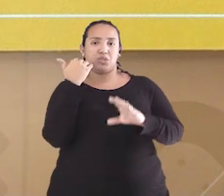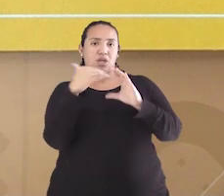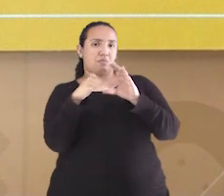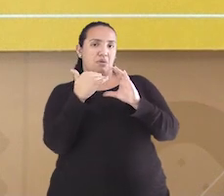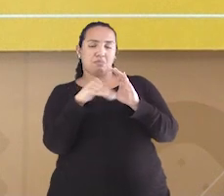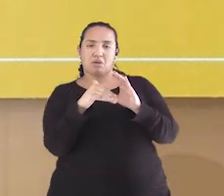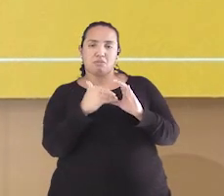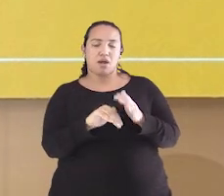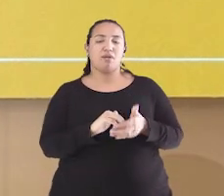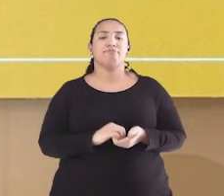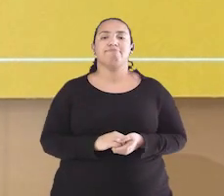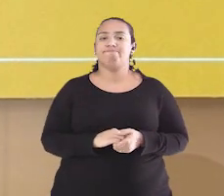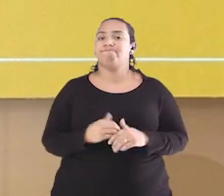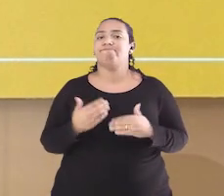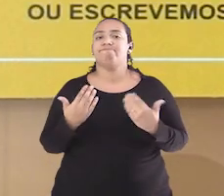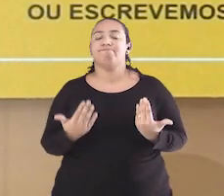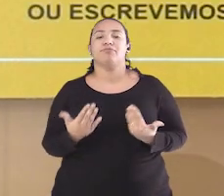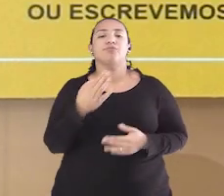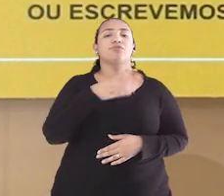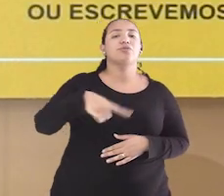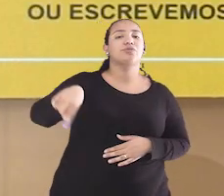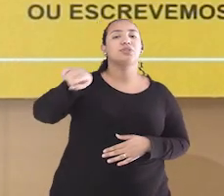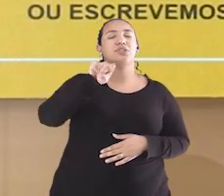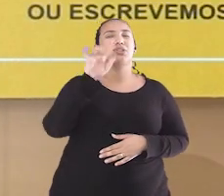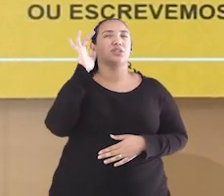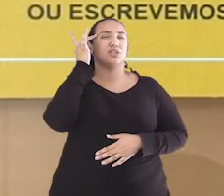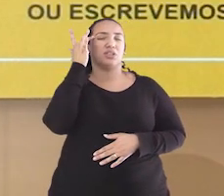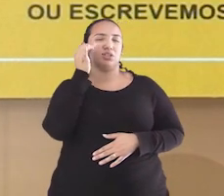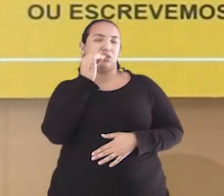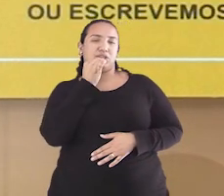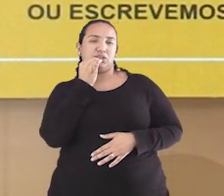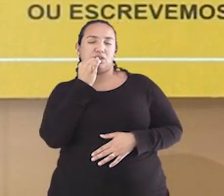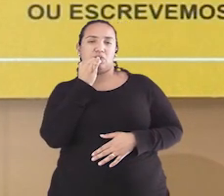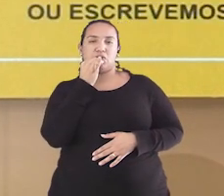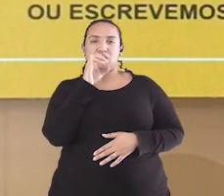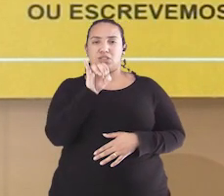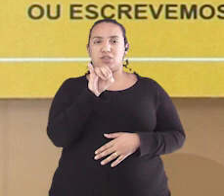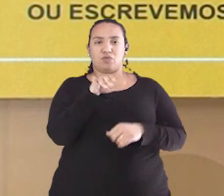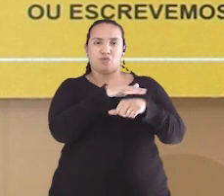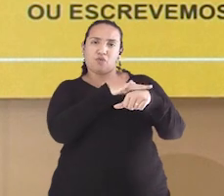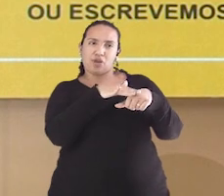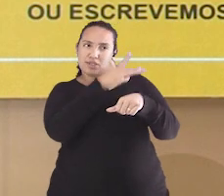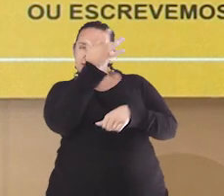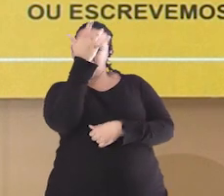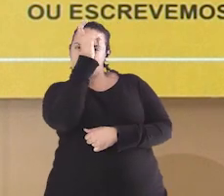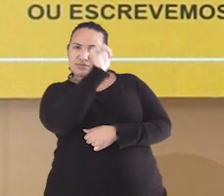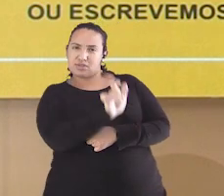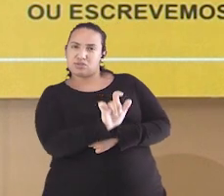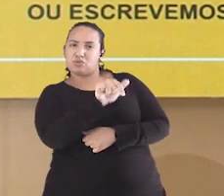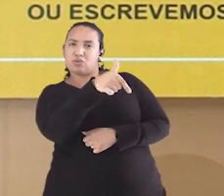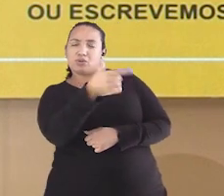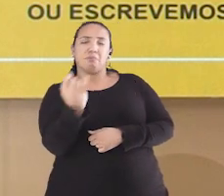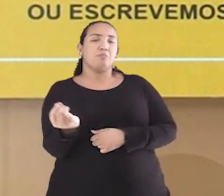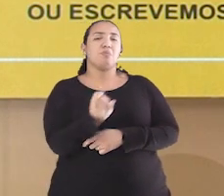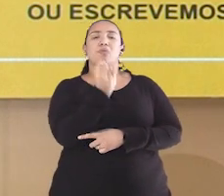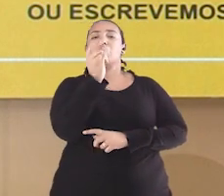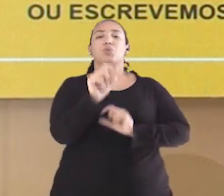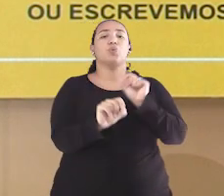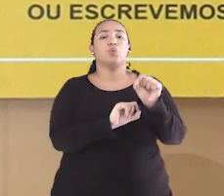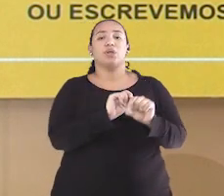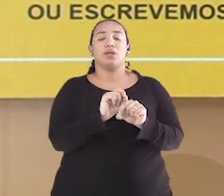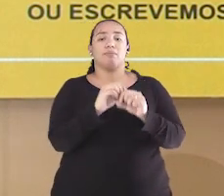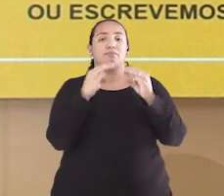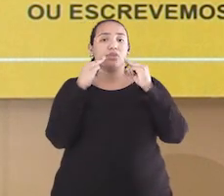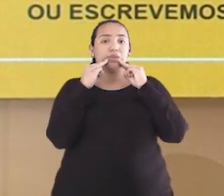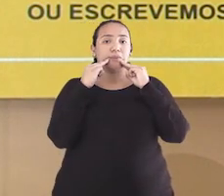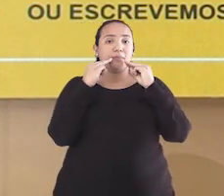pelo WhatsApp? Para vocês, quando conversamos ou escrevemos para outra pessoa, o que é mais importante? A